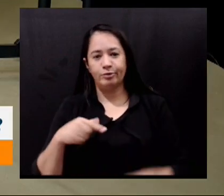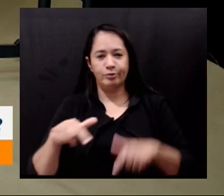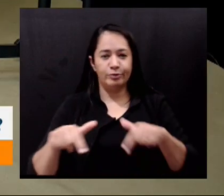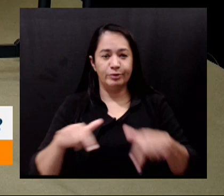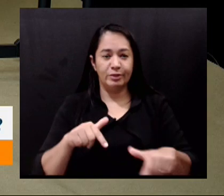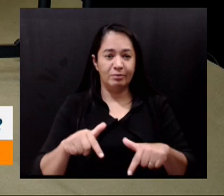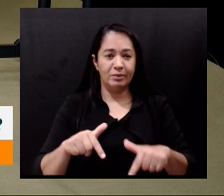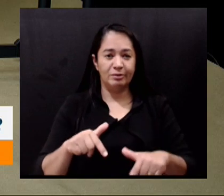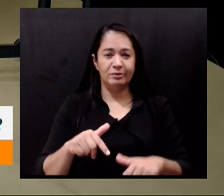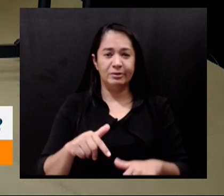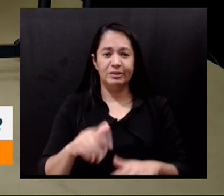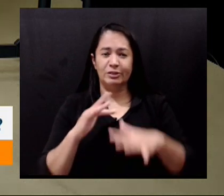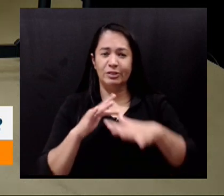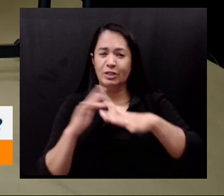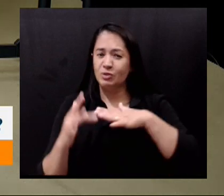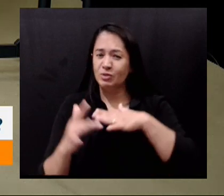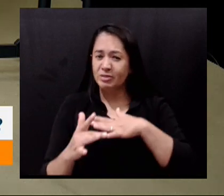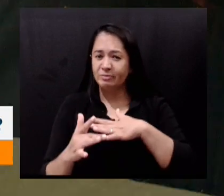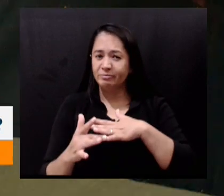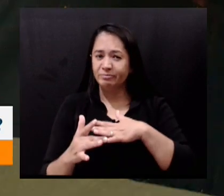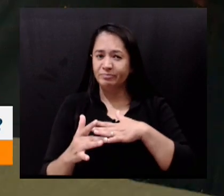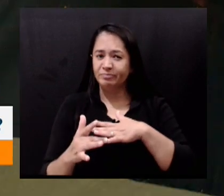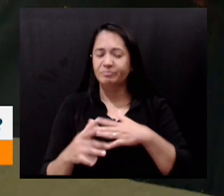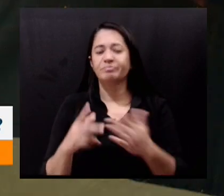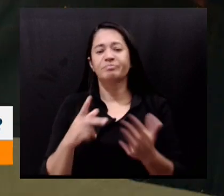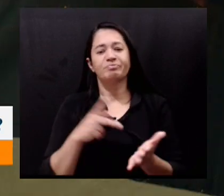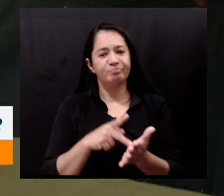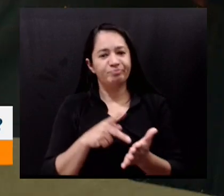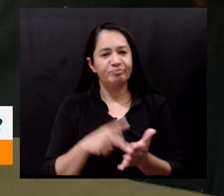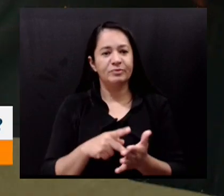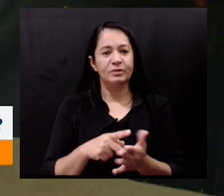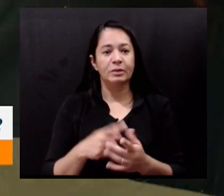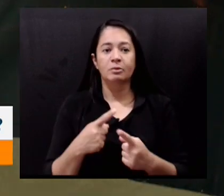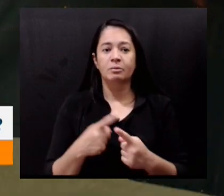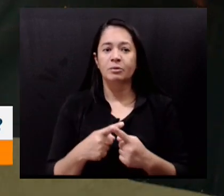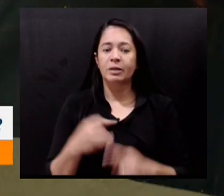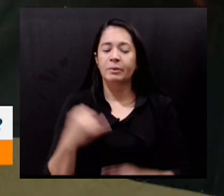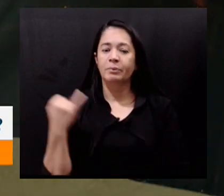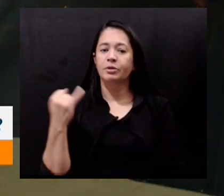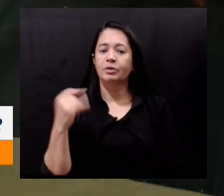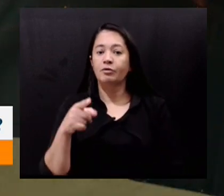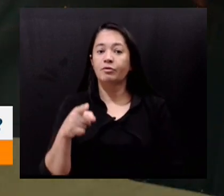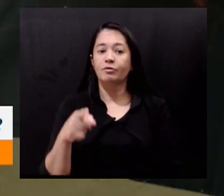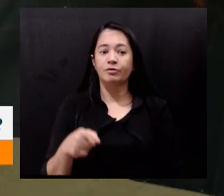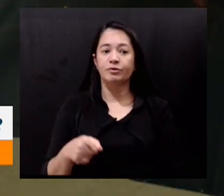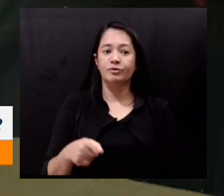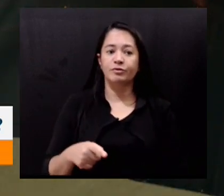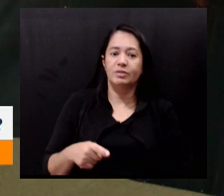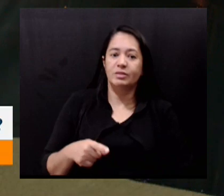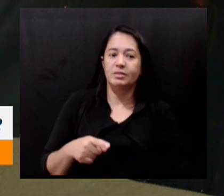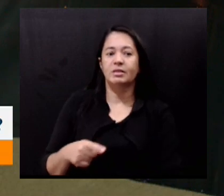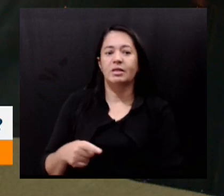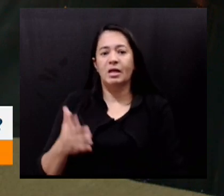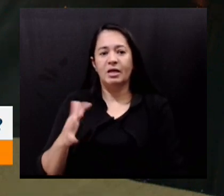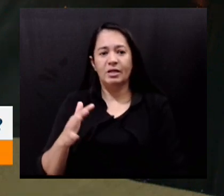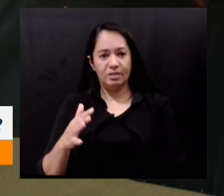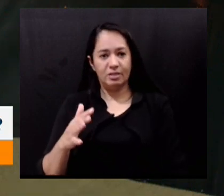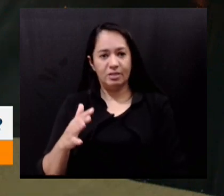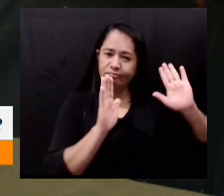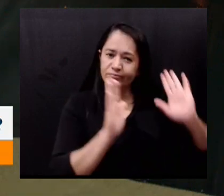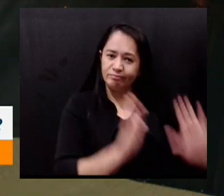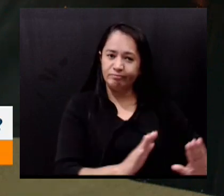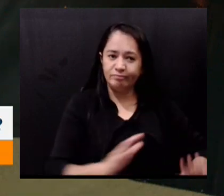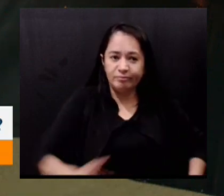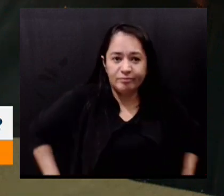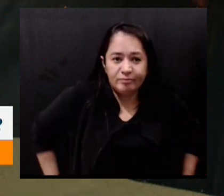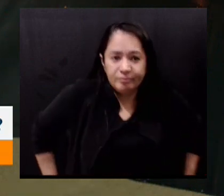social, sabia? É verdade porque é importante você abdicar um pouquinho, né, ir mais para o ao